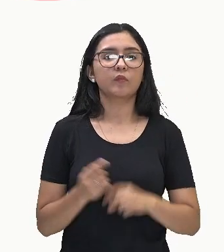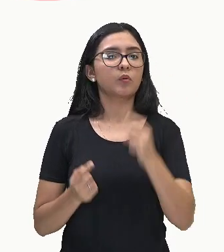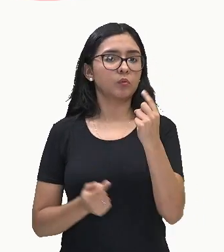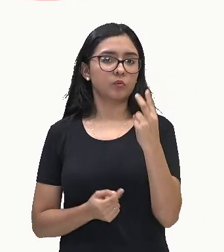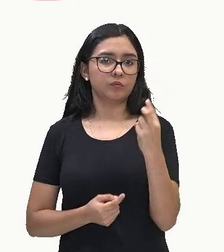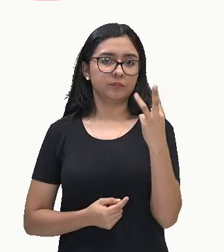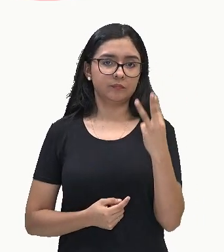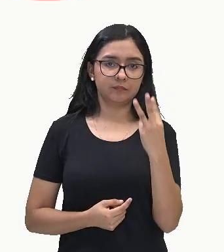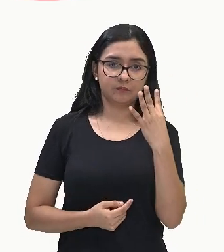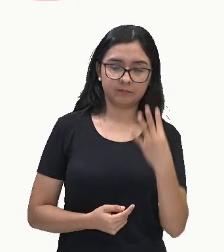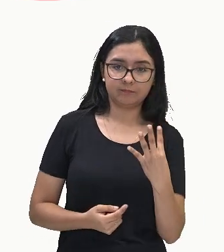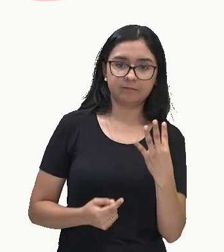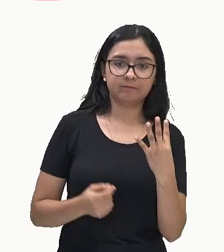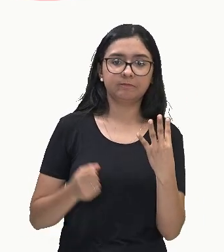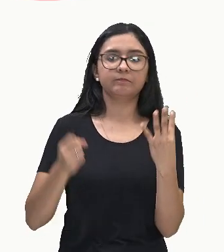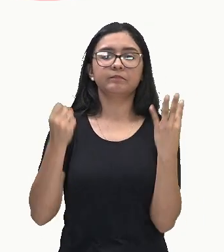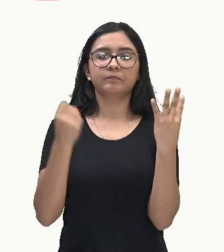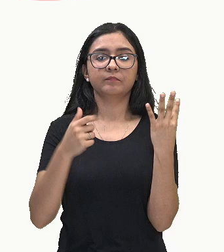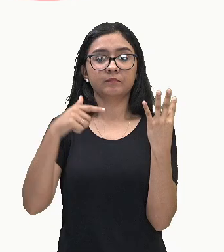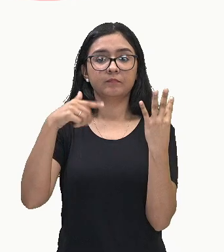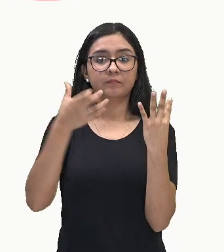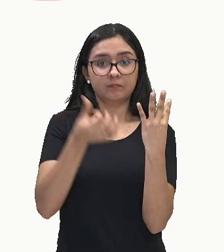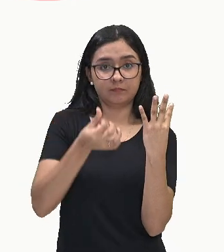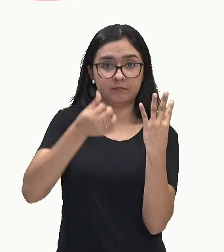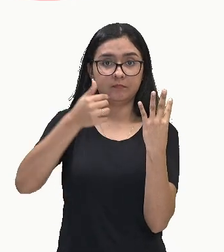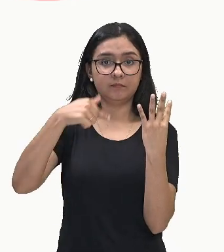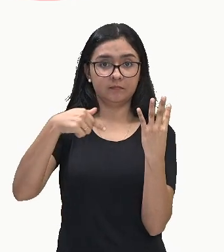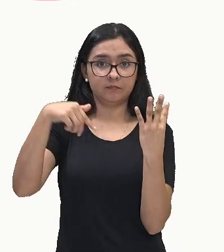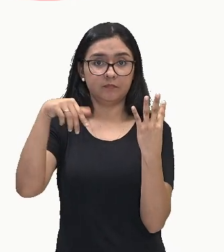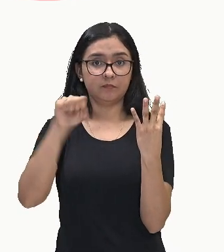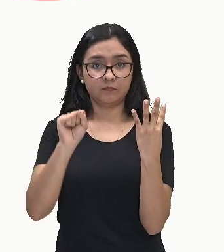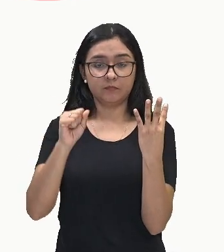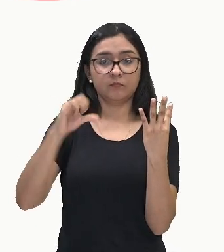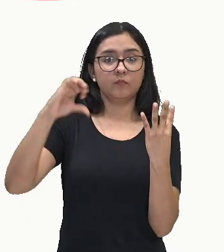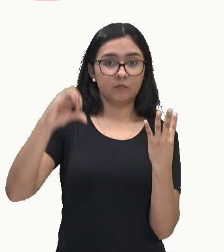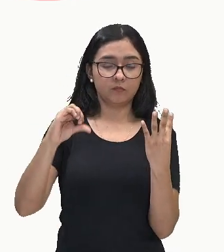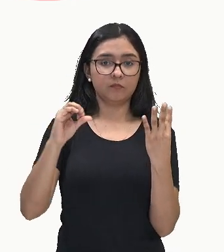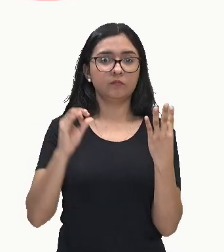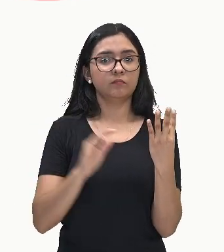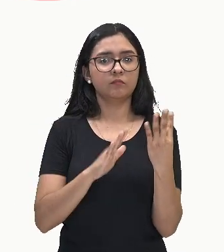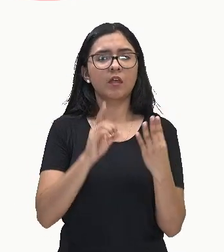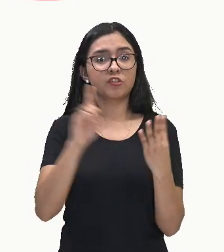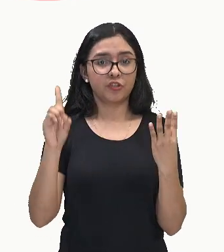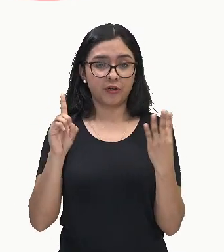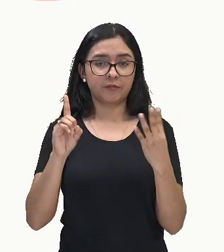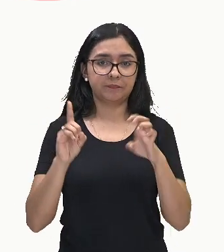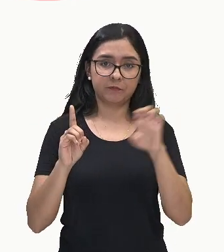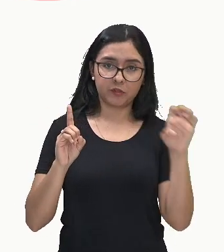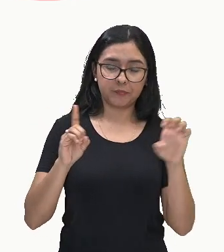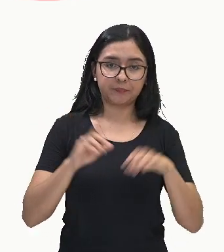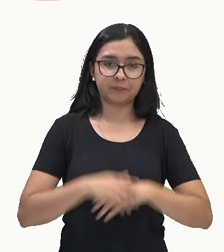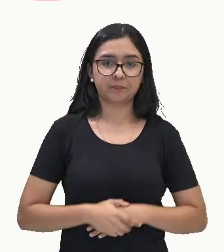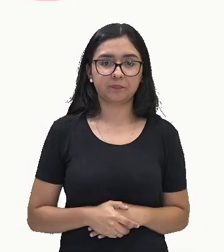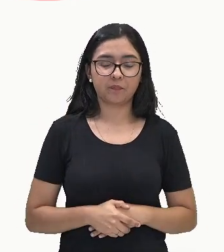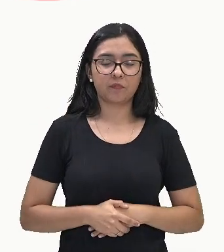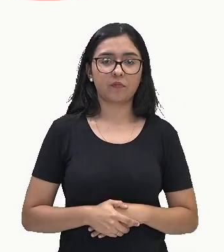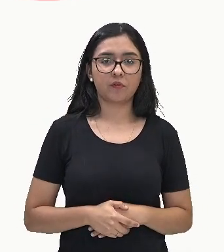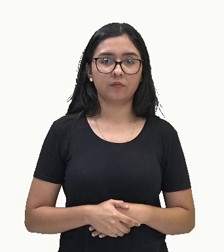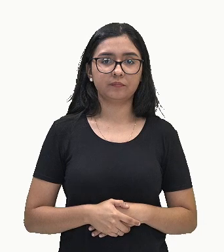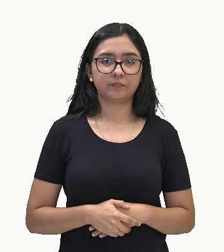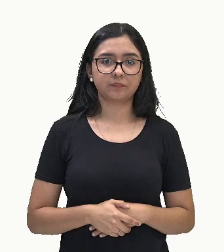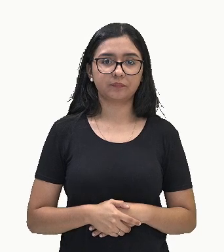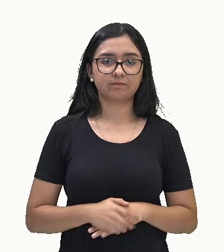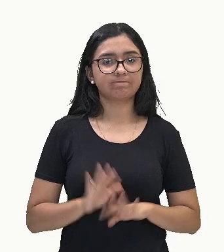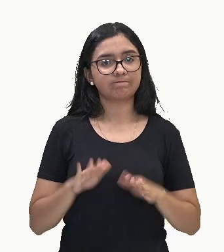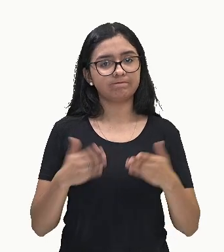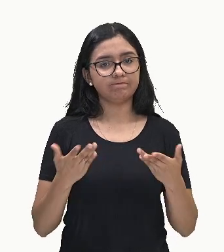cinco e o seis o sete o e o 9 à direita do c né então ó como diz